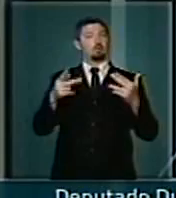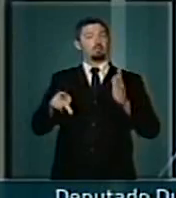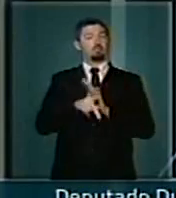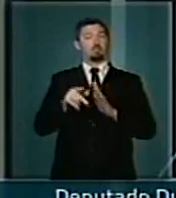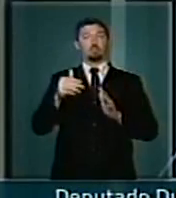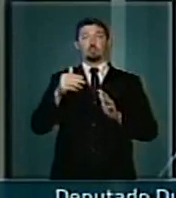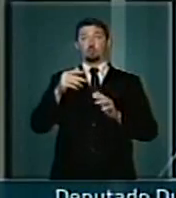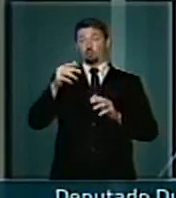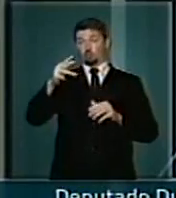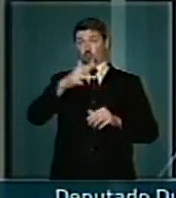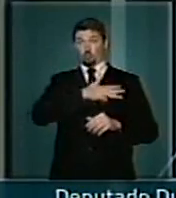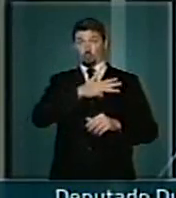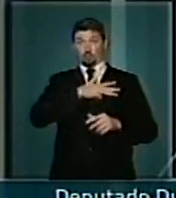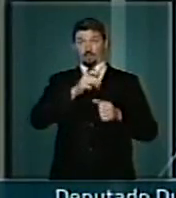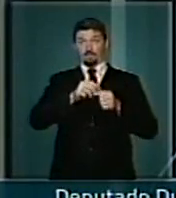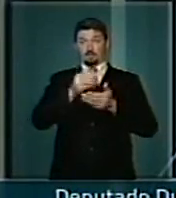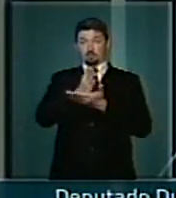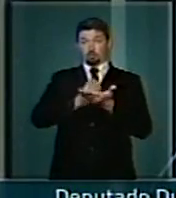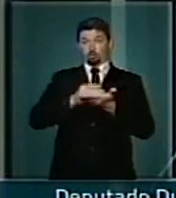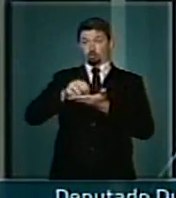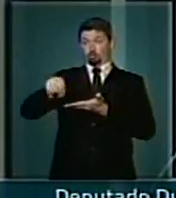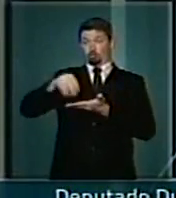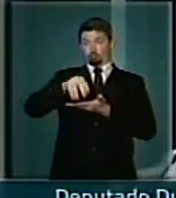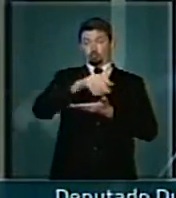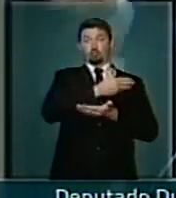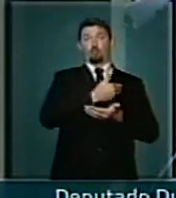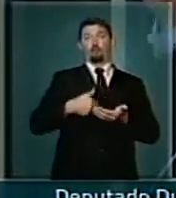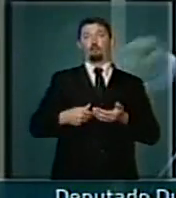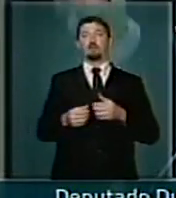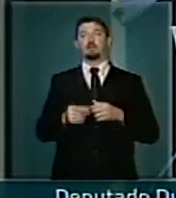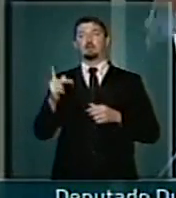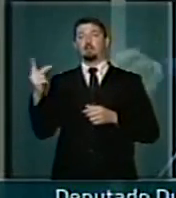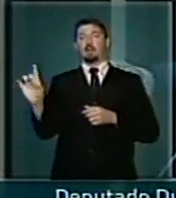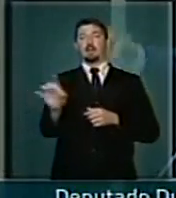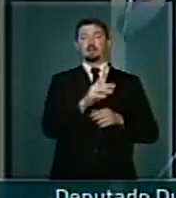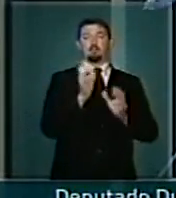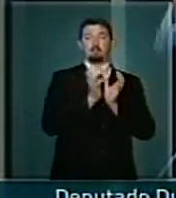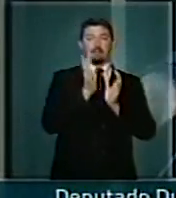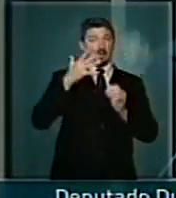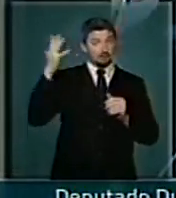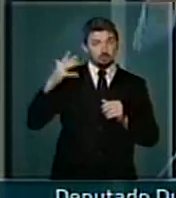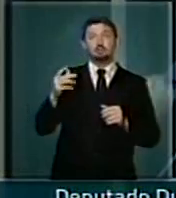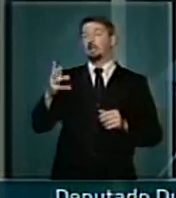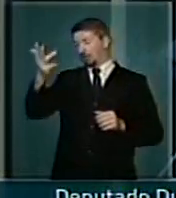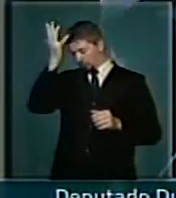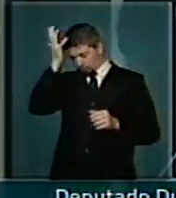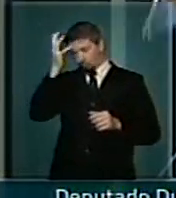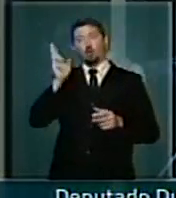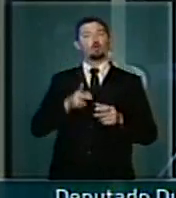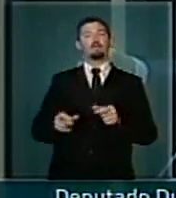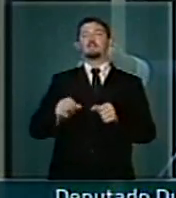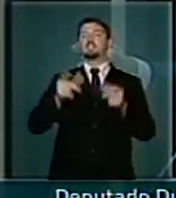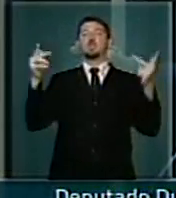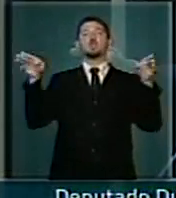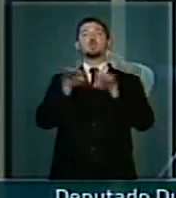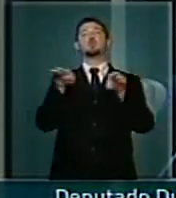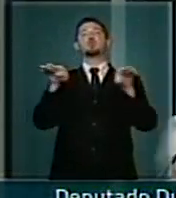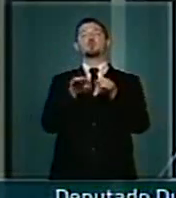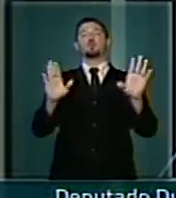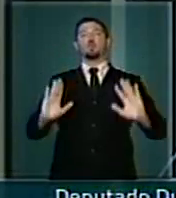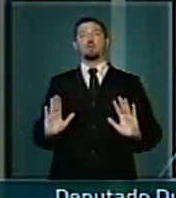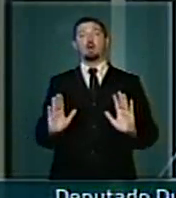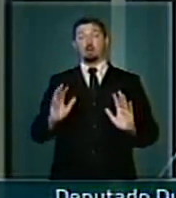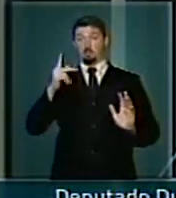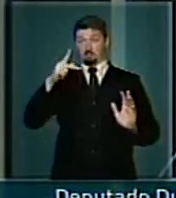presidente Lula fez com o governo brasileiro e que a presidente Dilma continuou fazendo da mesma maneira.